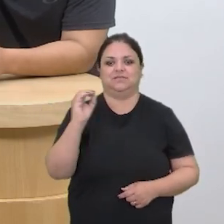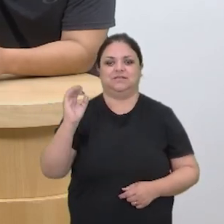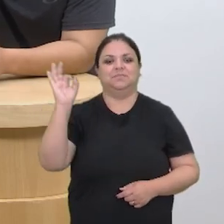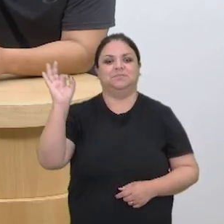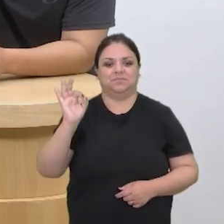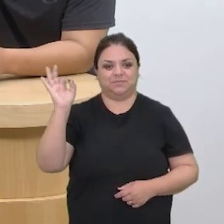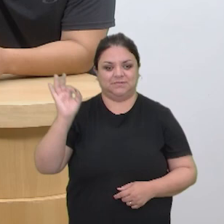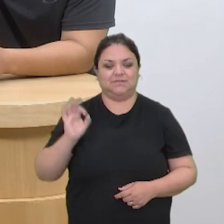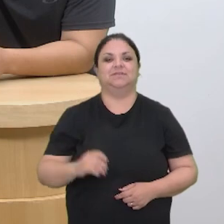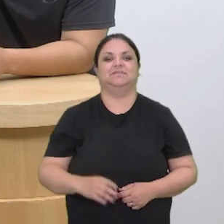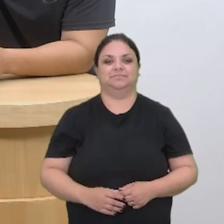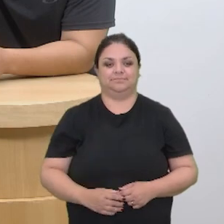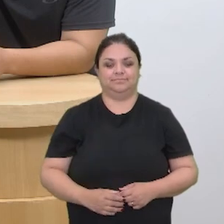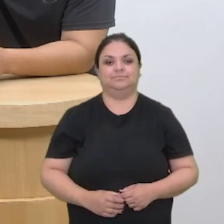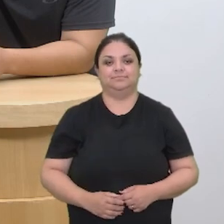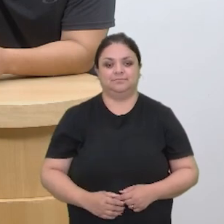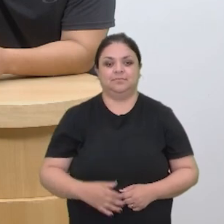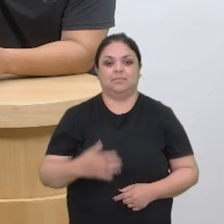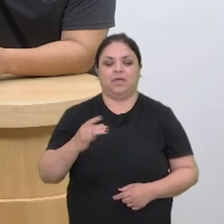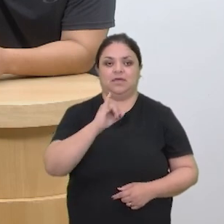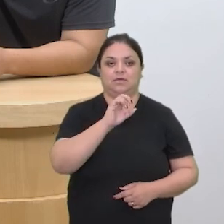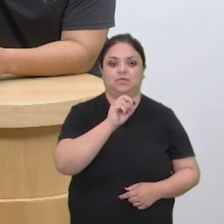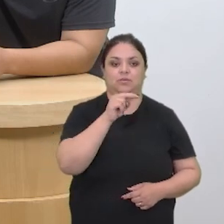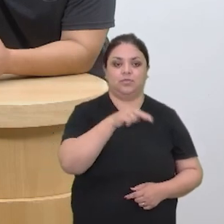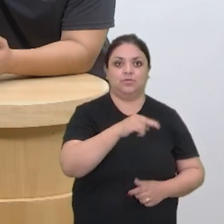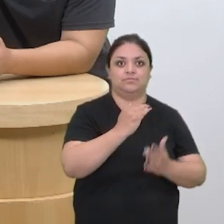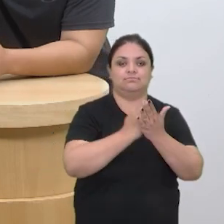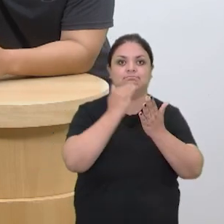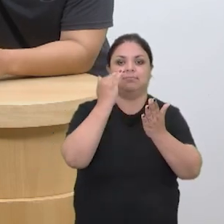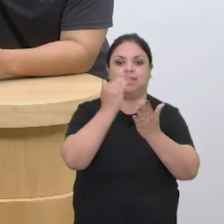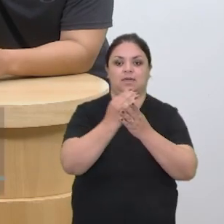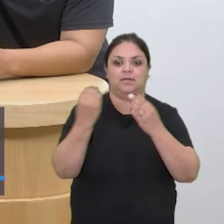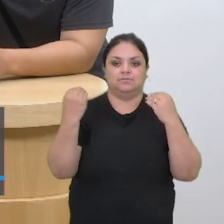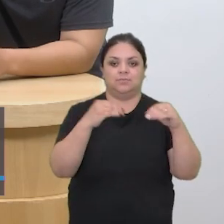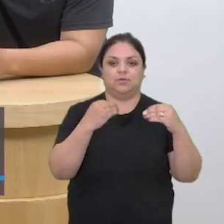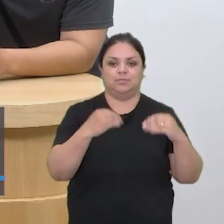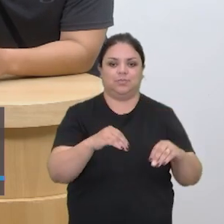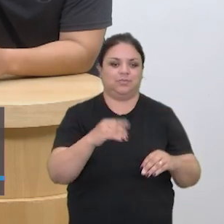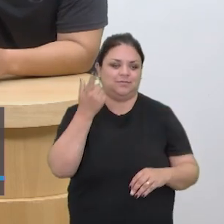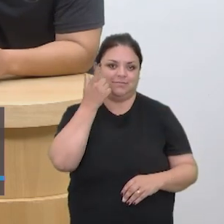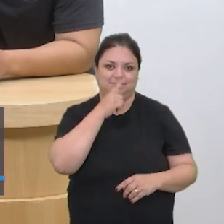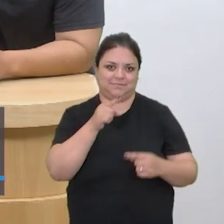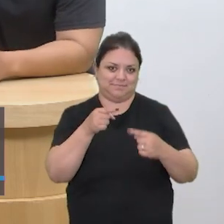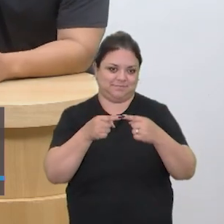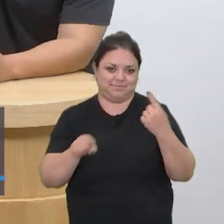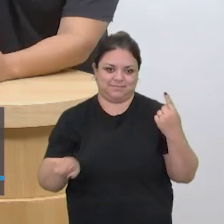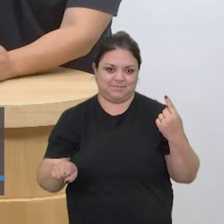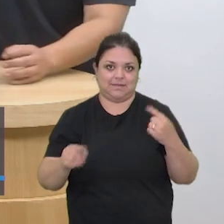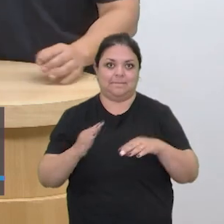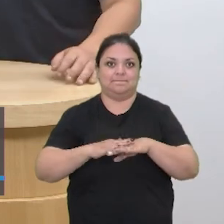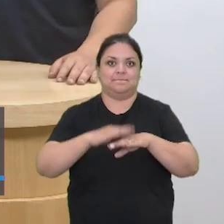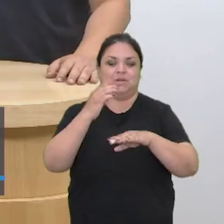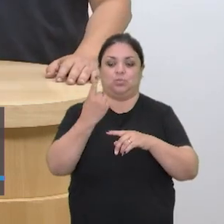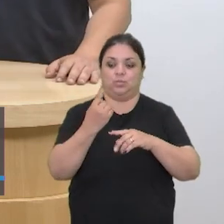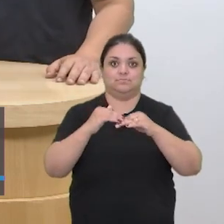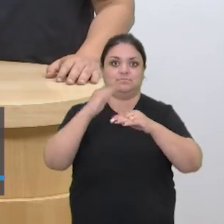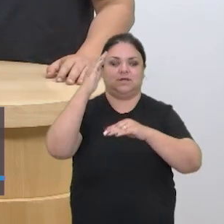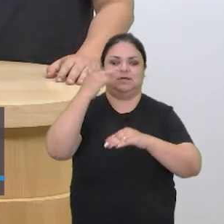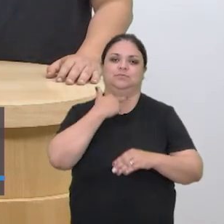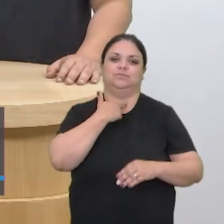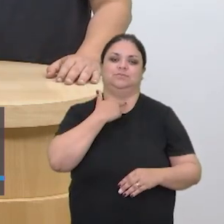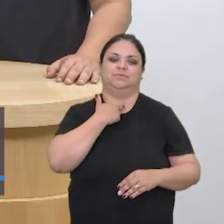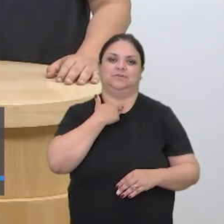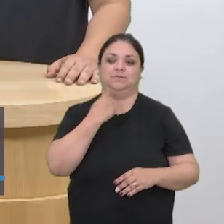mais íons do que a quantidade que a gente colocou. Então, nunca vai poder estar, nesse nosso caso, maior que 1. Então, eu nunca vou ter nada acima